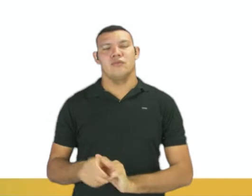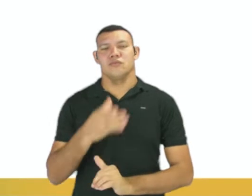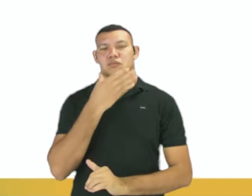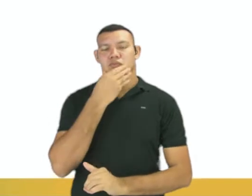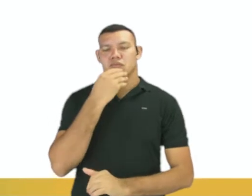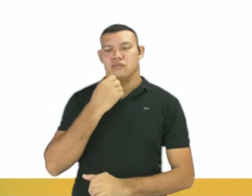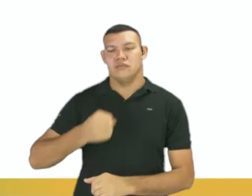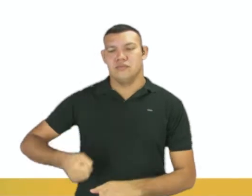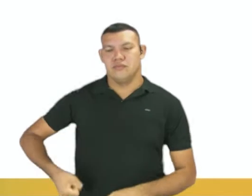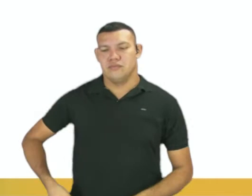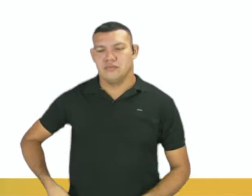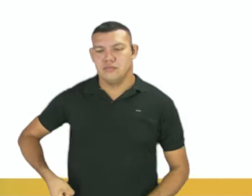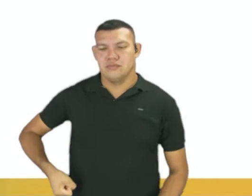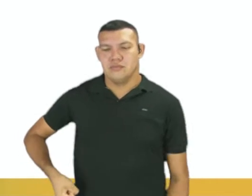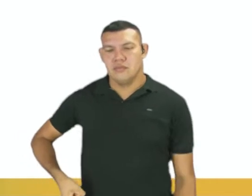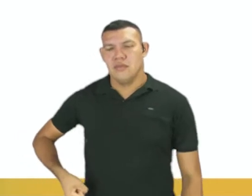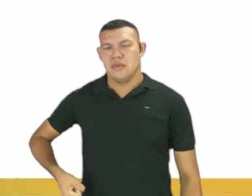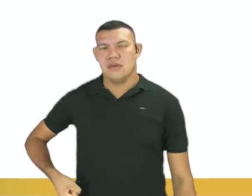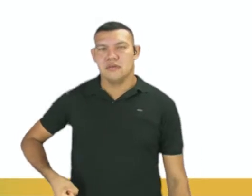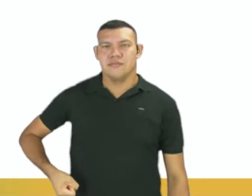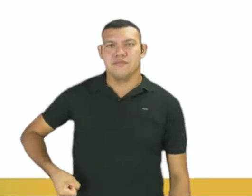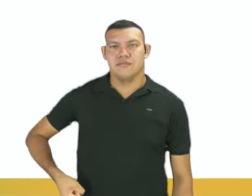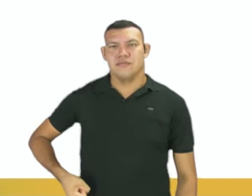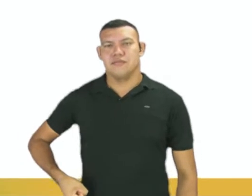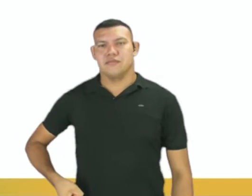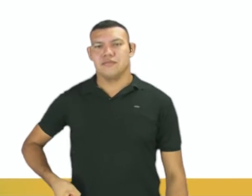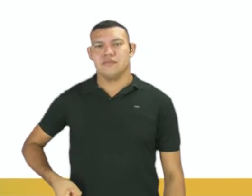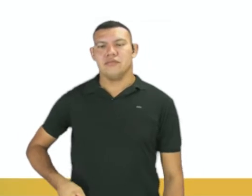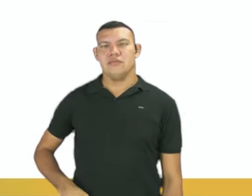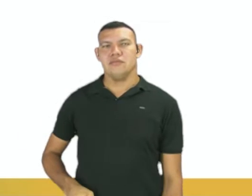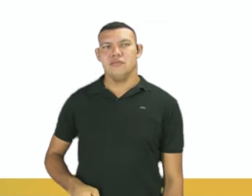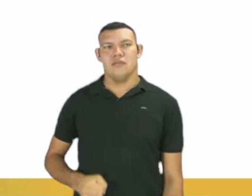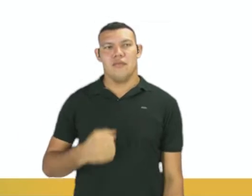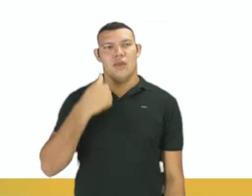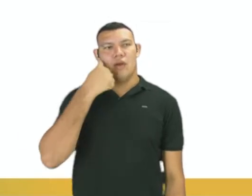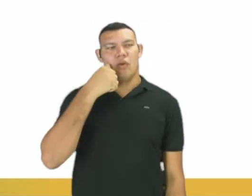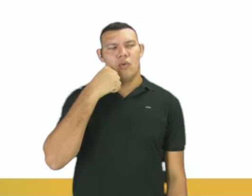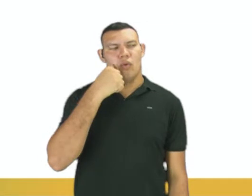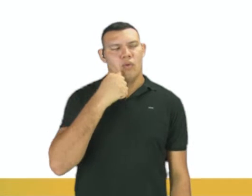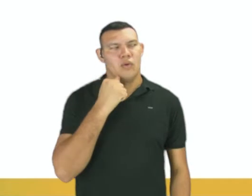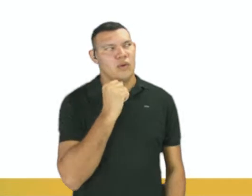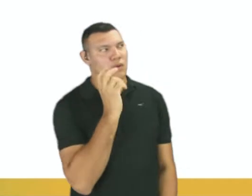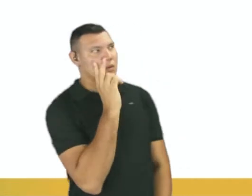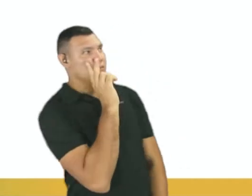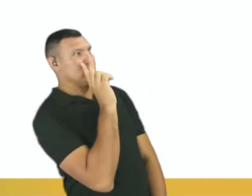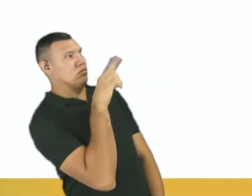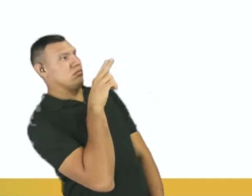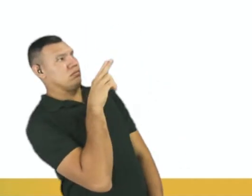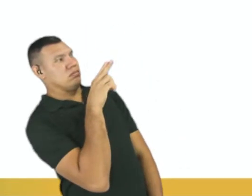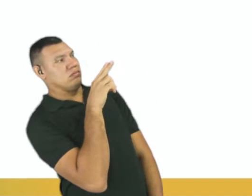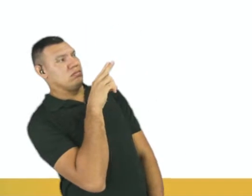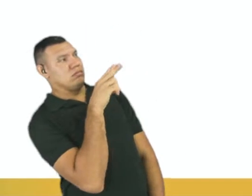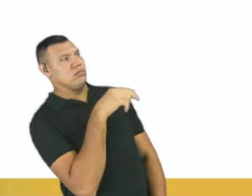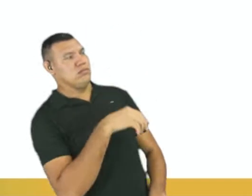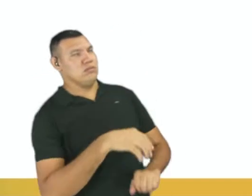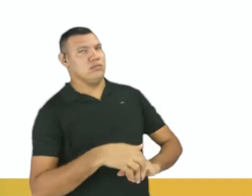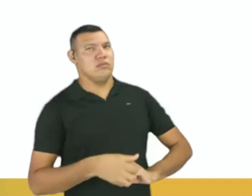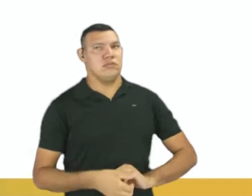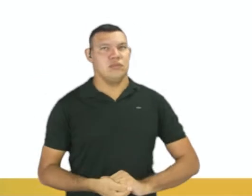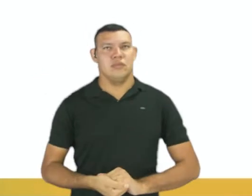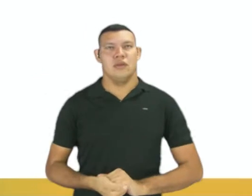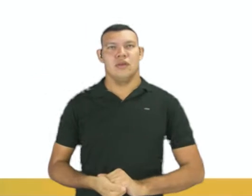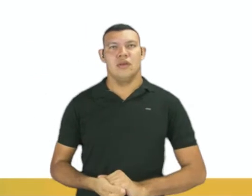concerto em conta a Mafalda observa elosegui enquanto que ele está com uma placa de não funciona